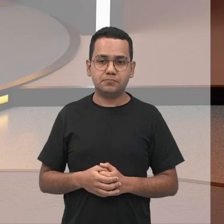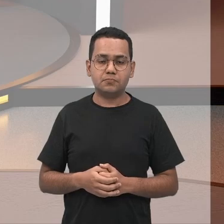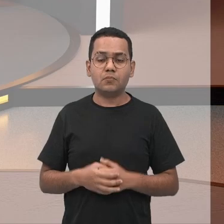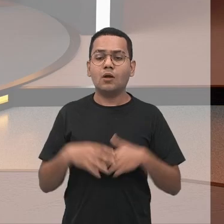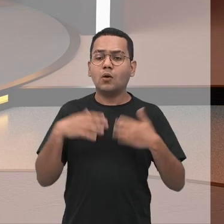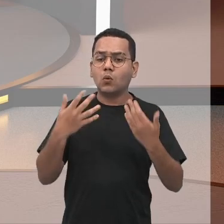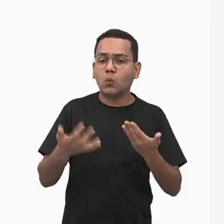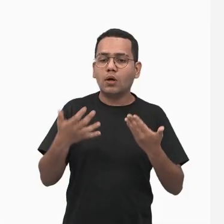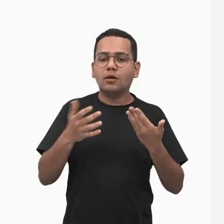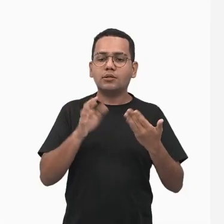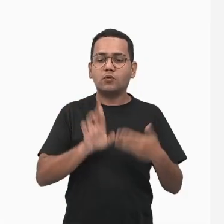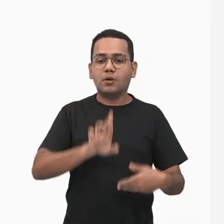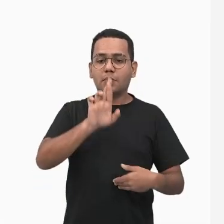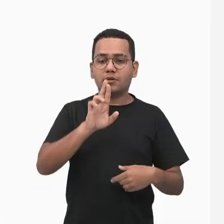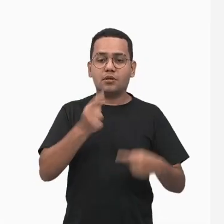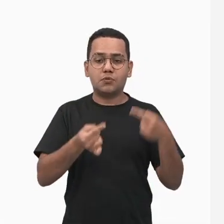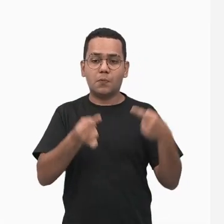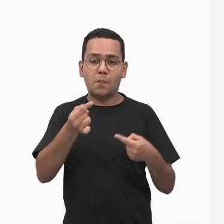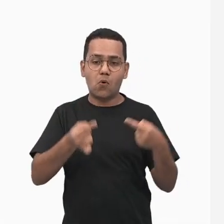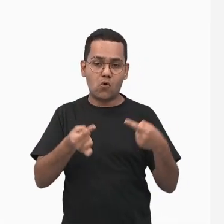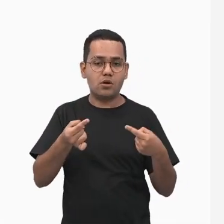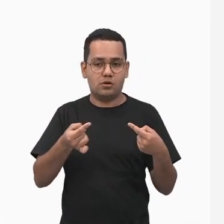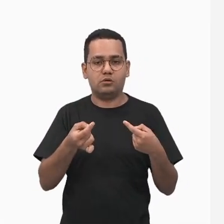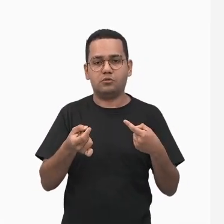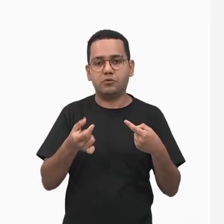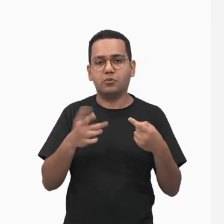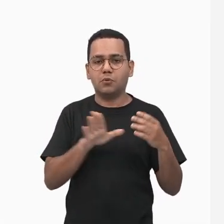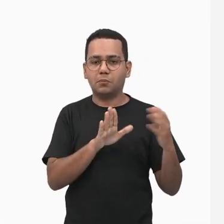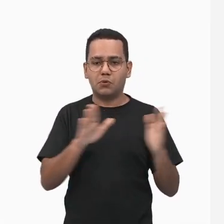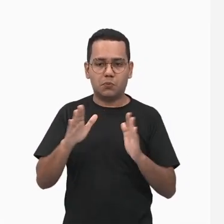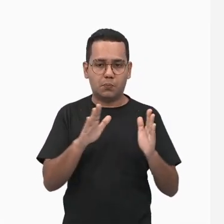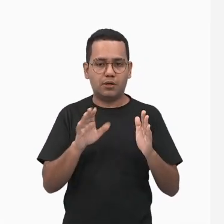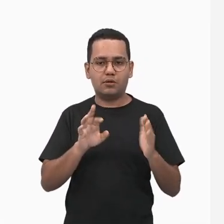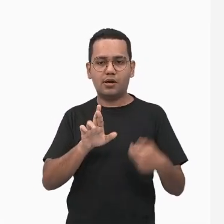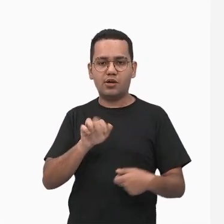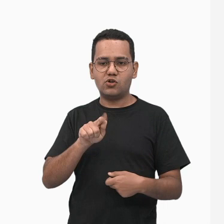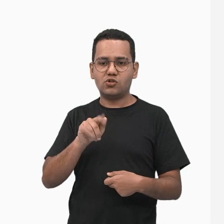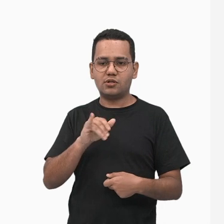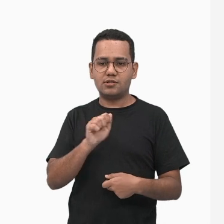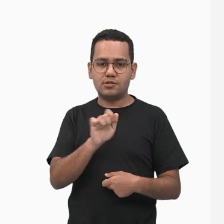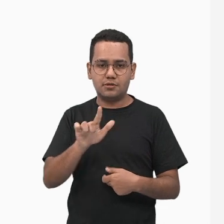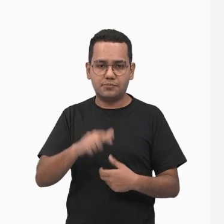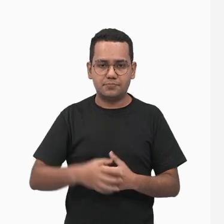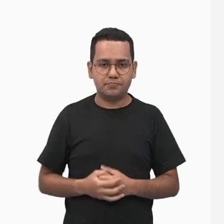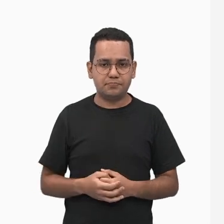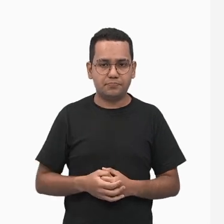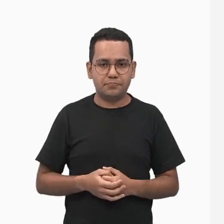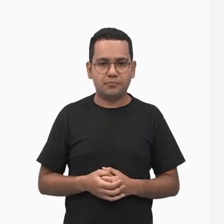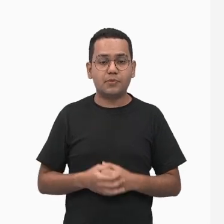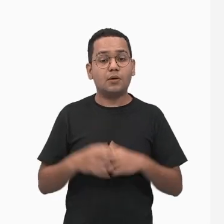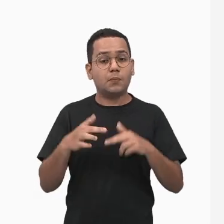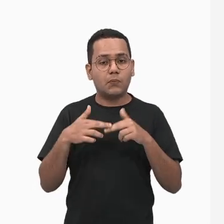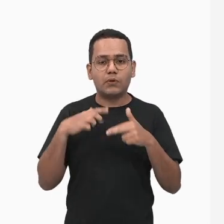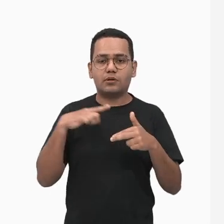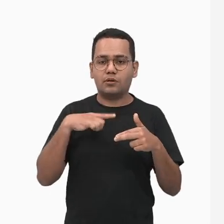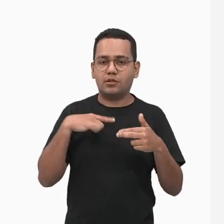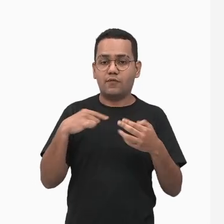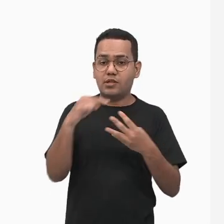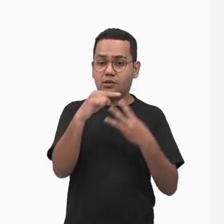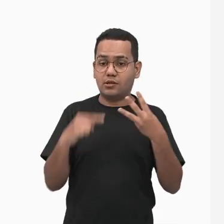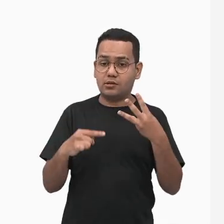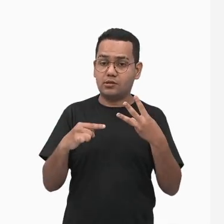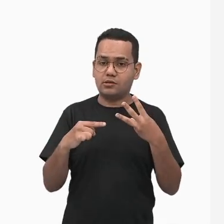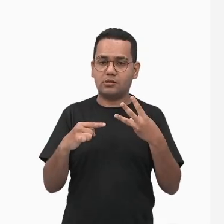nesse período regencial, certo? Então, no período regencial, o embate político se deu principalmente entre